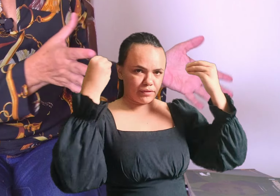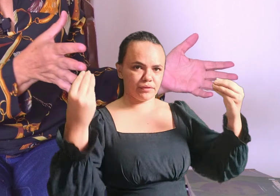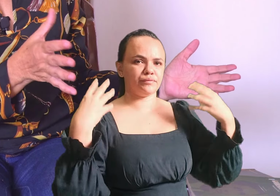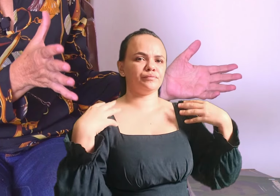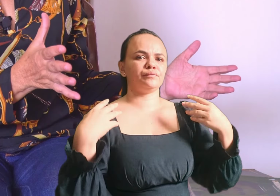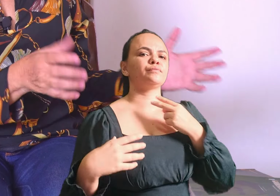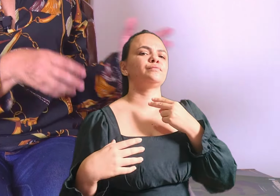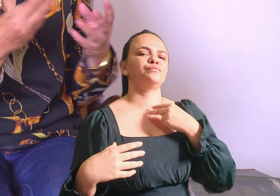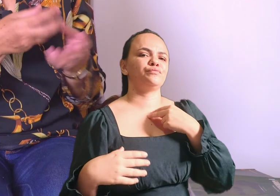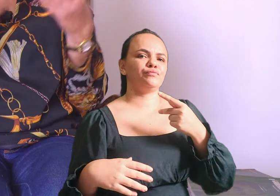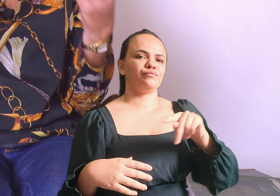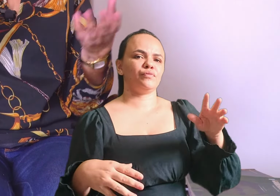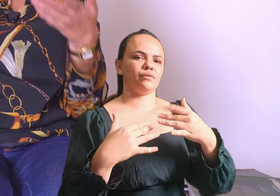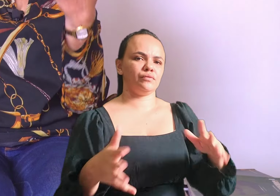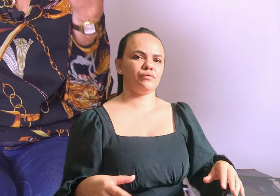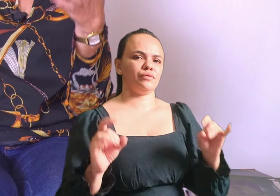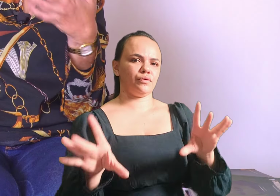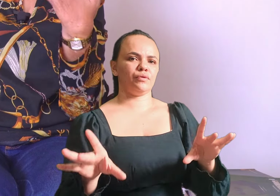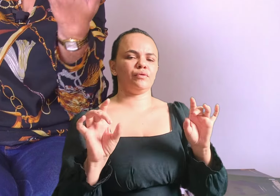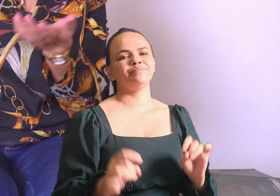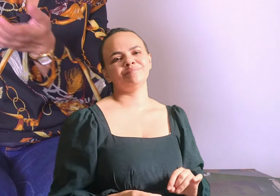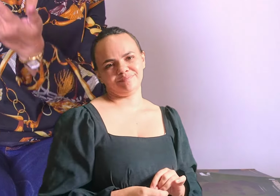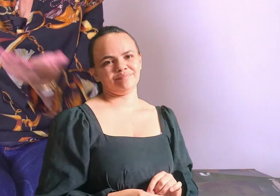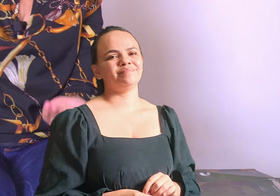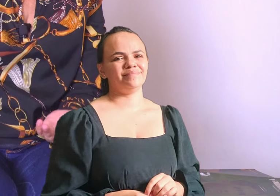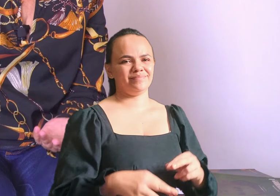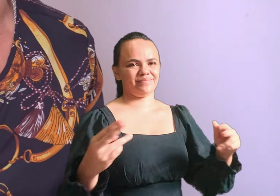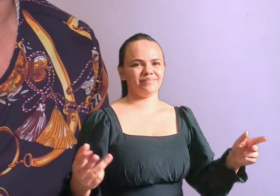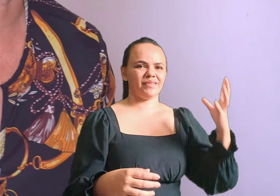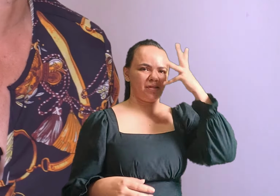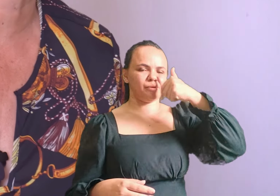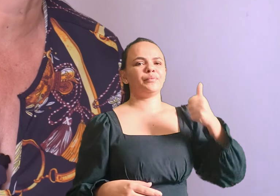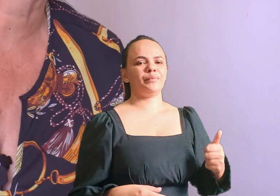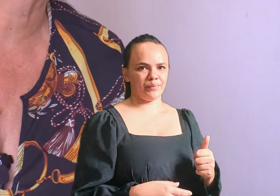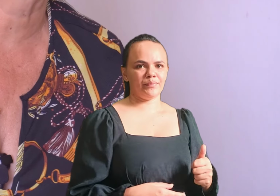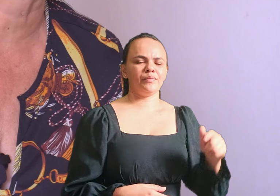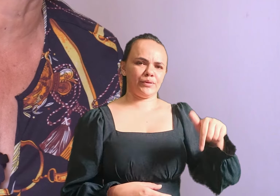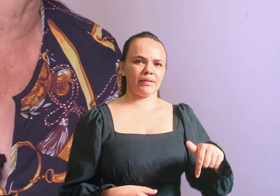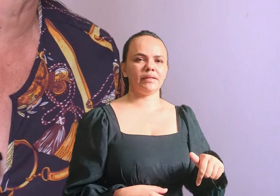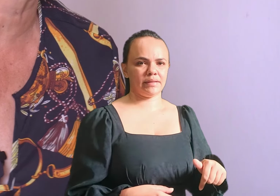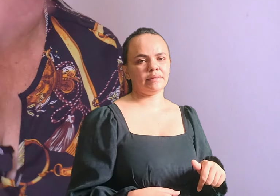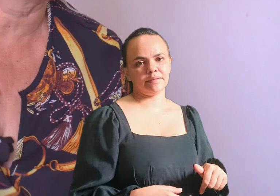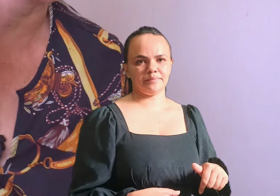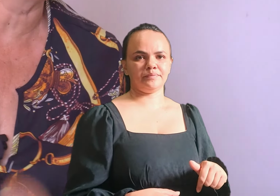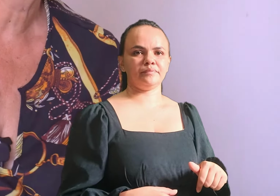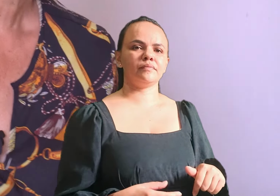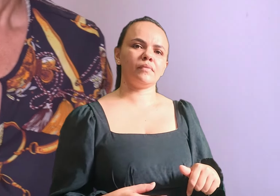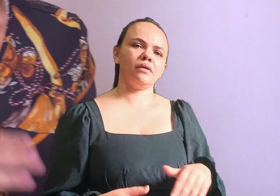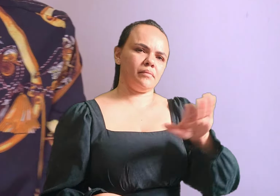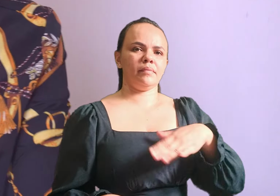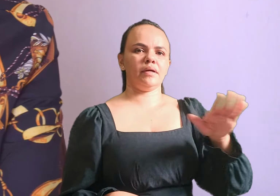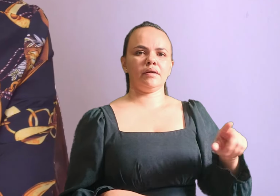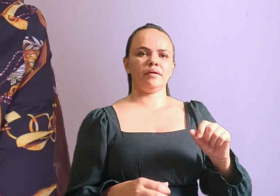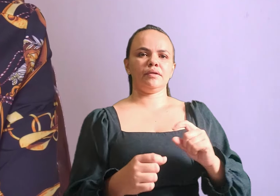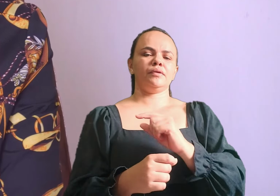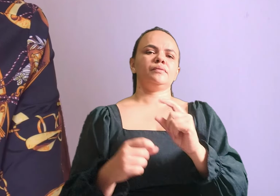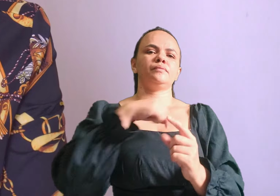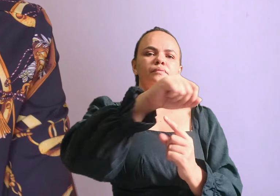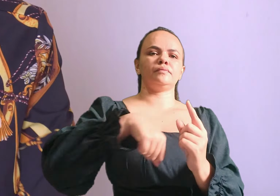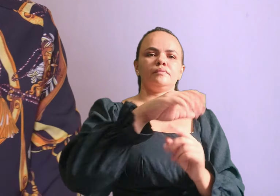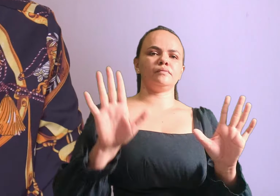só as coisas bonitas e palatáveis para um determinado segmento da sociedade e a gente